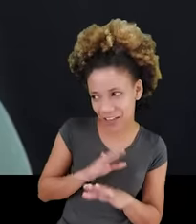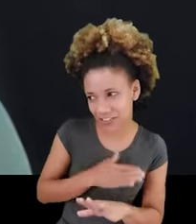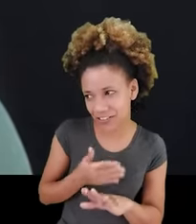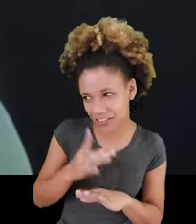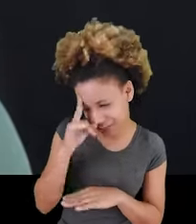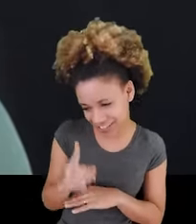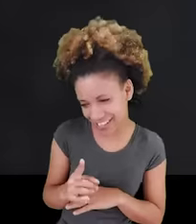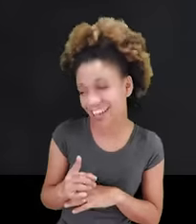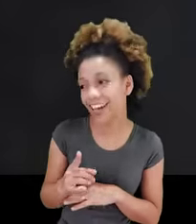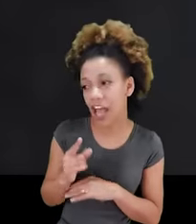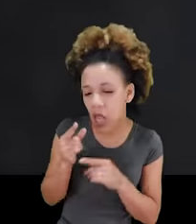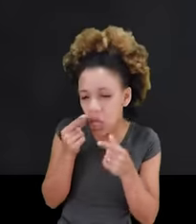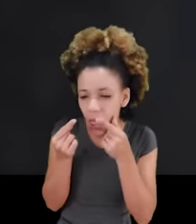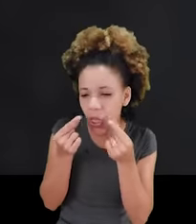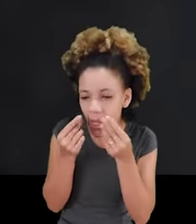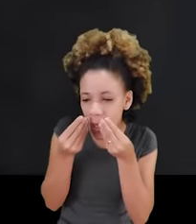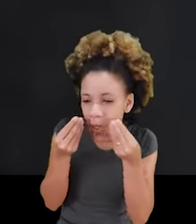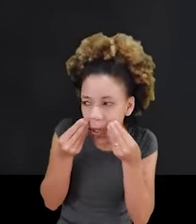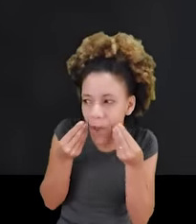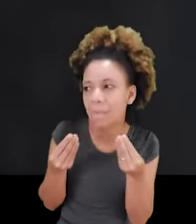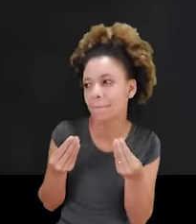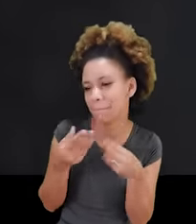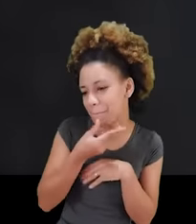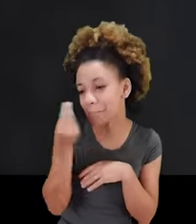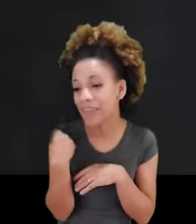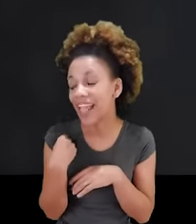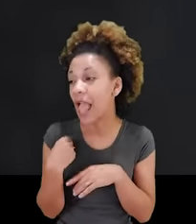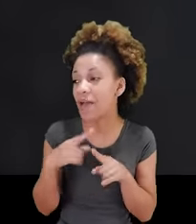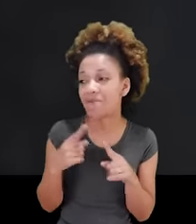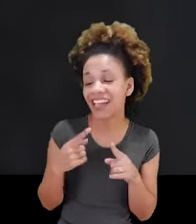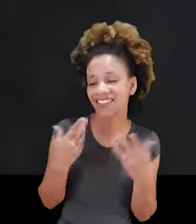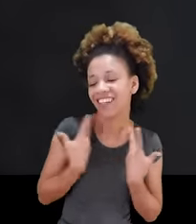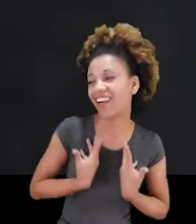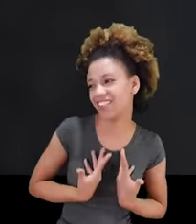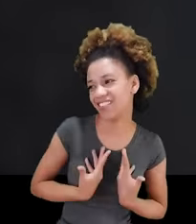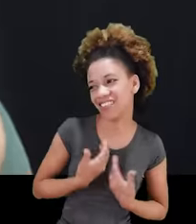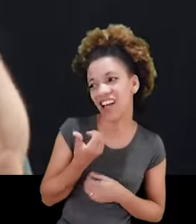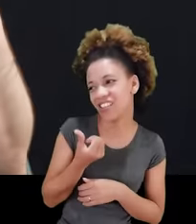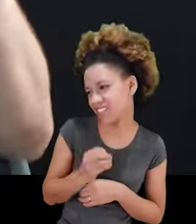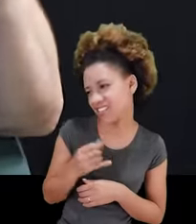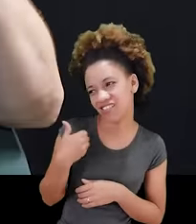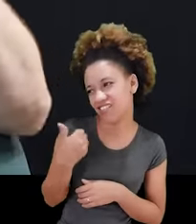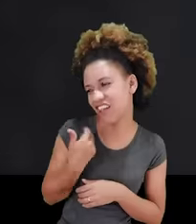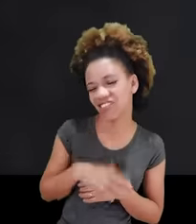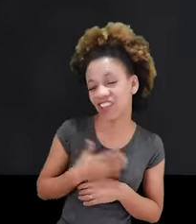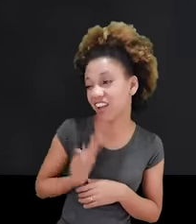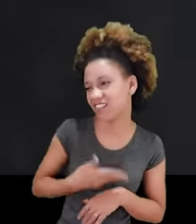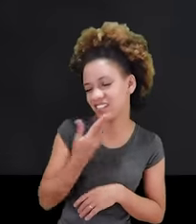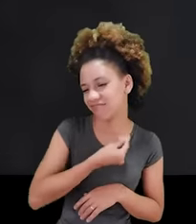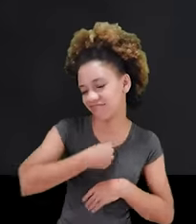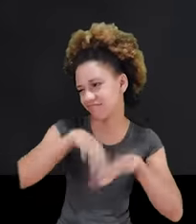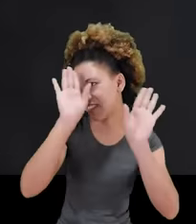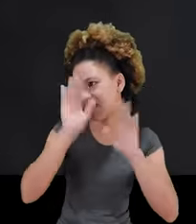elas se cansam e... vou deixar de ser. Aí aos 60 anos, desistem. Mas até aos 60 anos